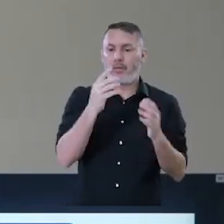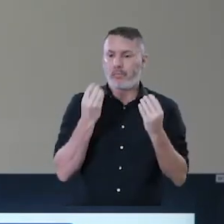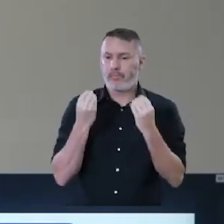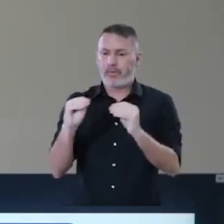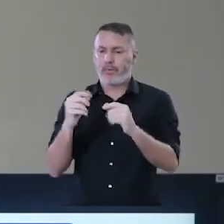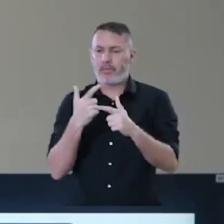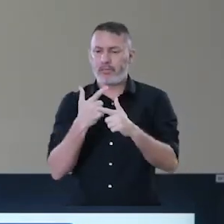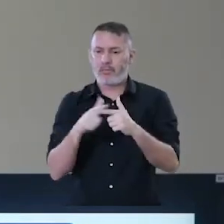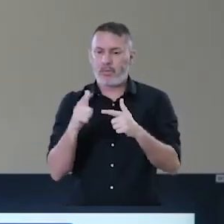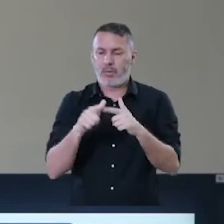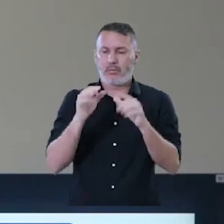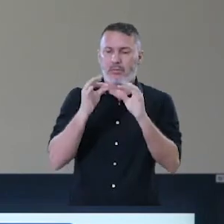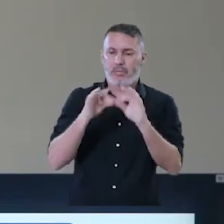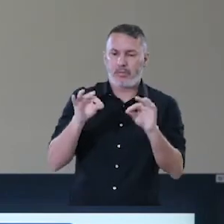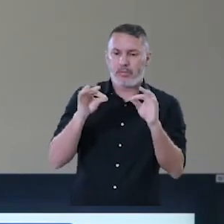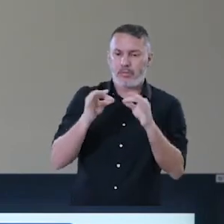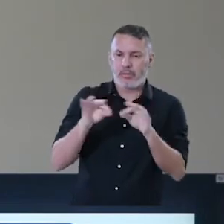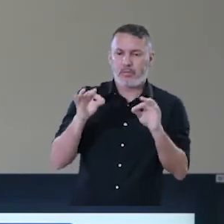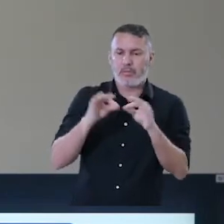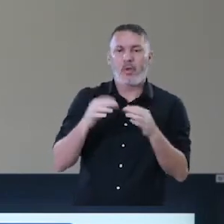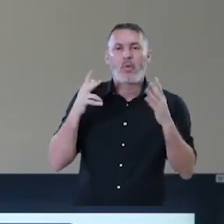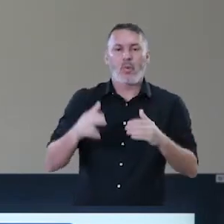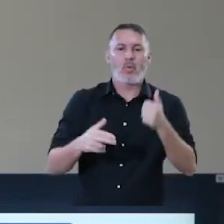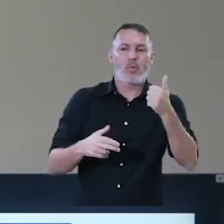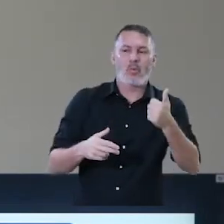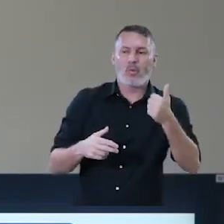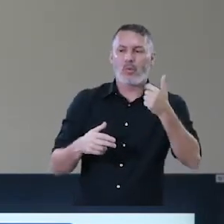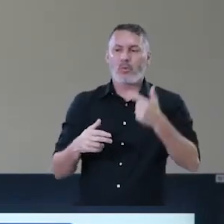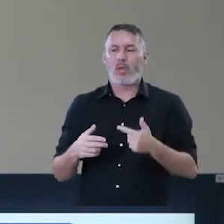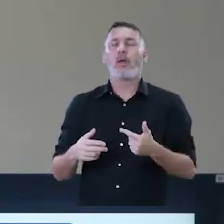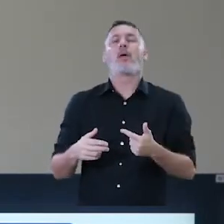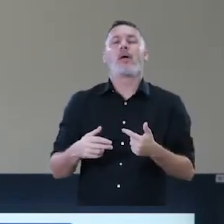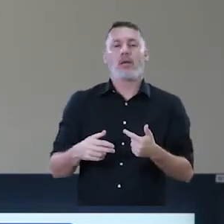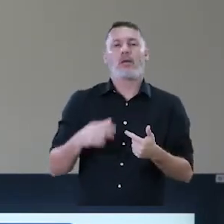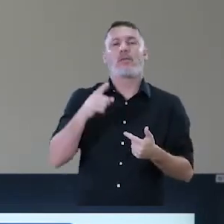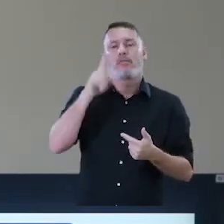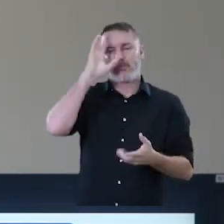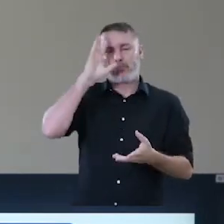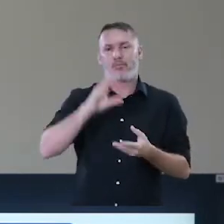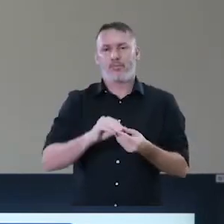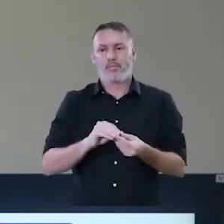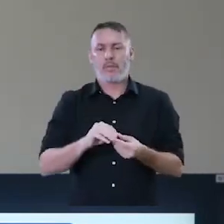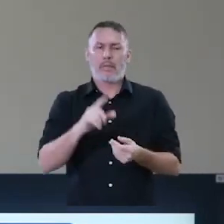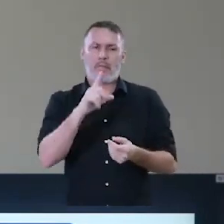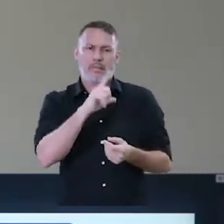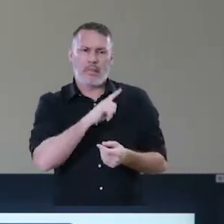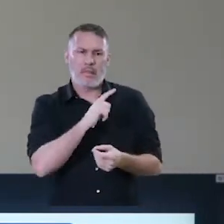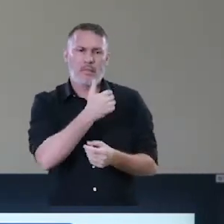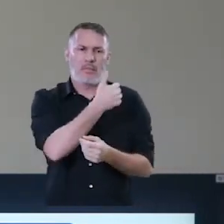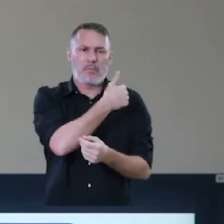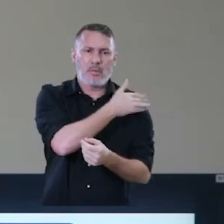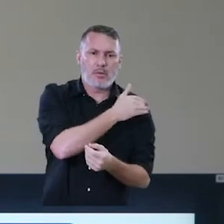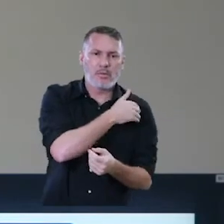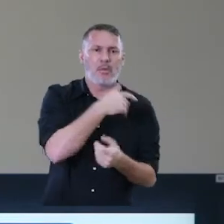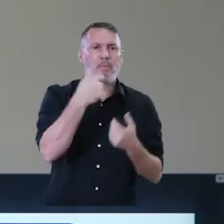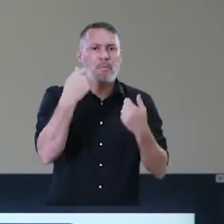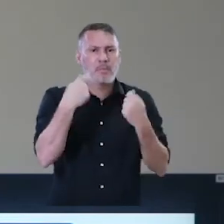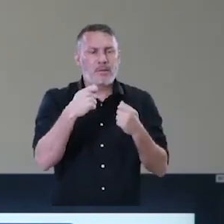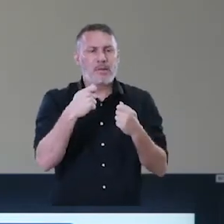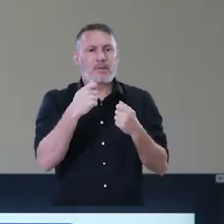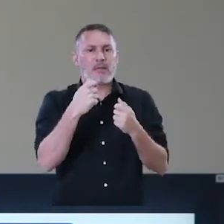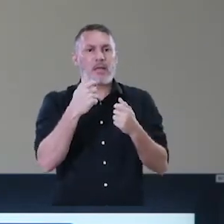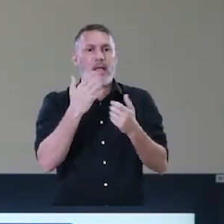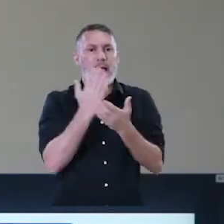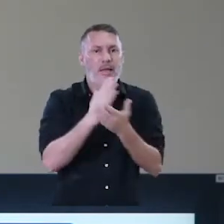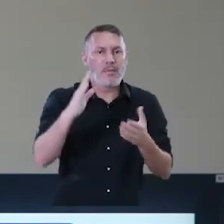você joga uma problemática, que é o argumento 1 e o argumento 2. Ou seja, para que o preconceito linguístico seja desconstruído